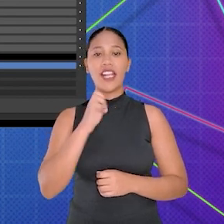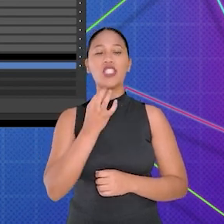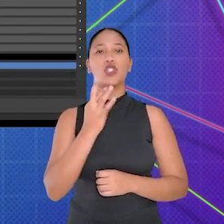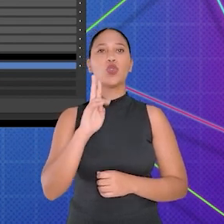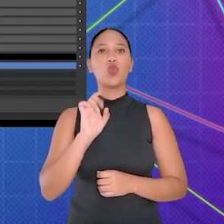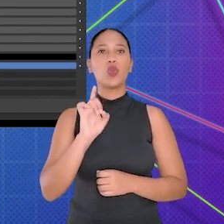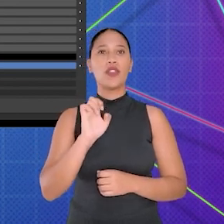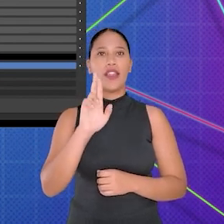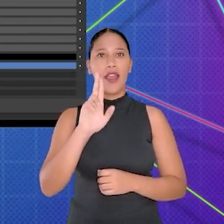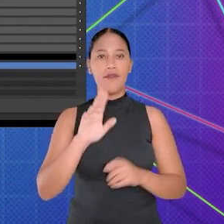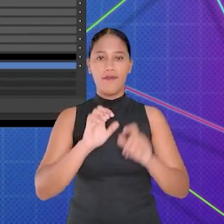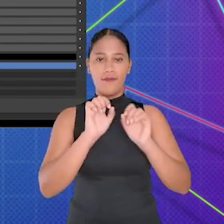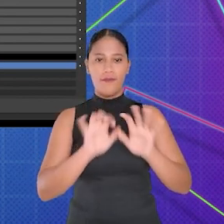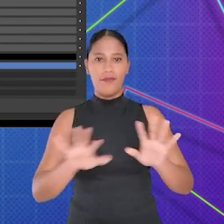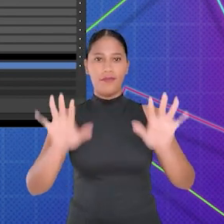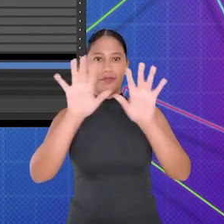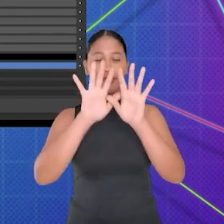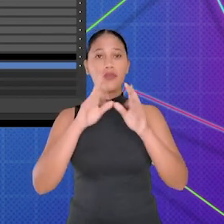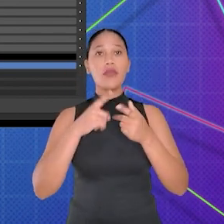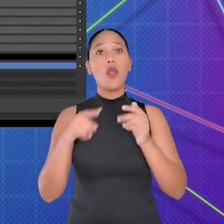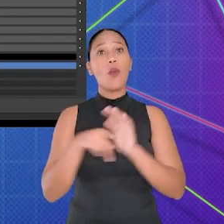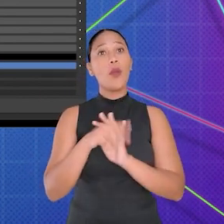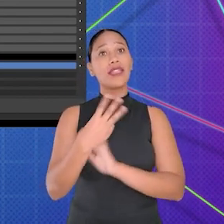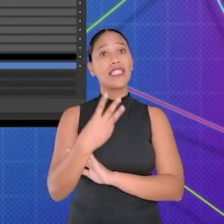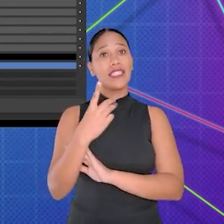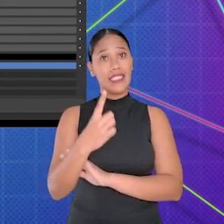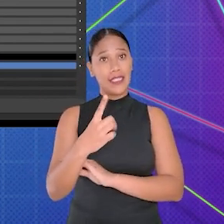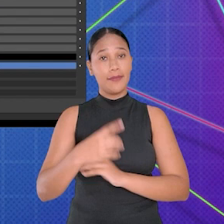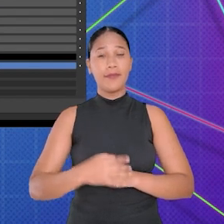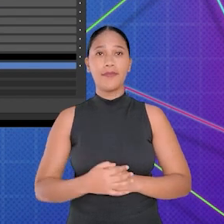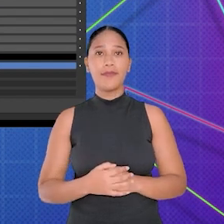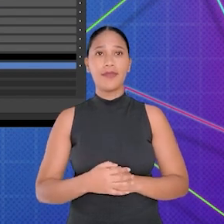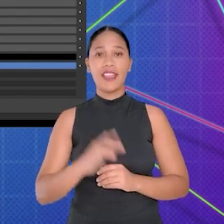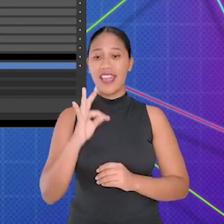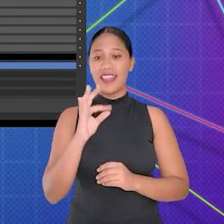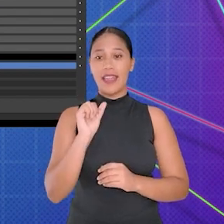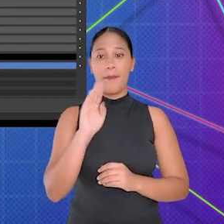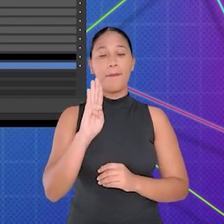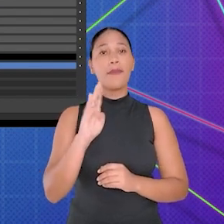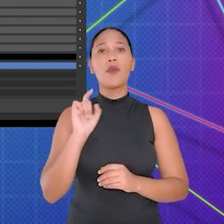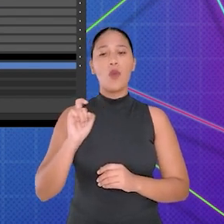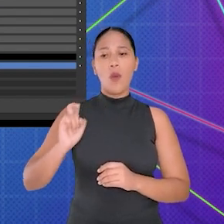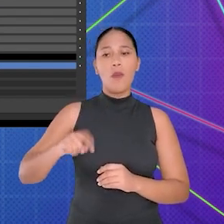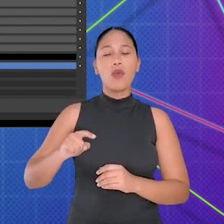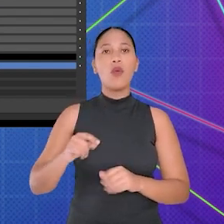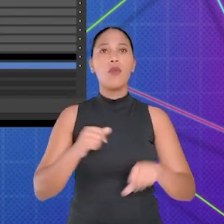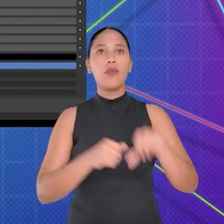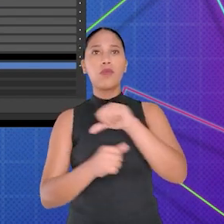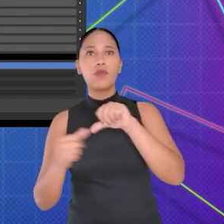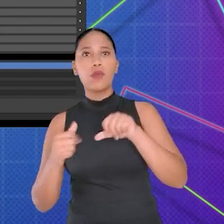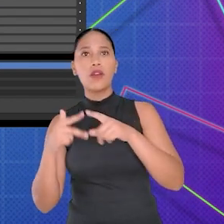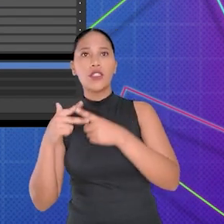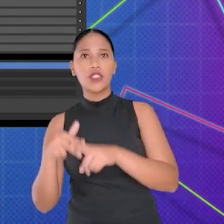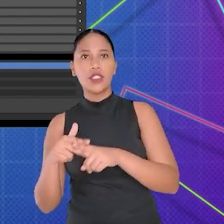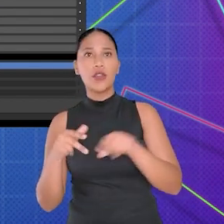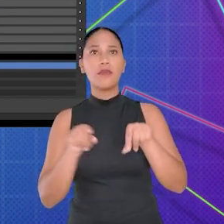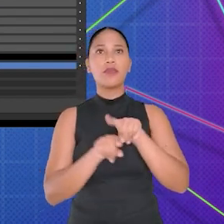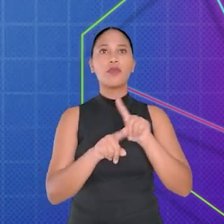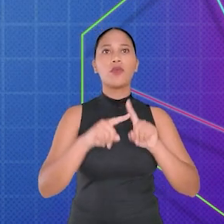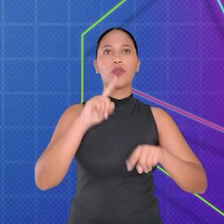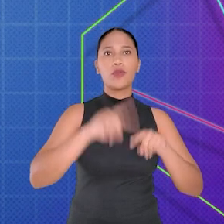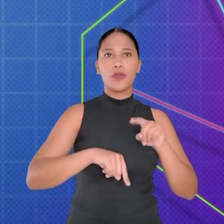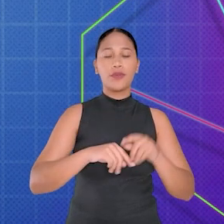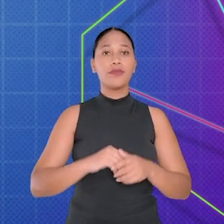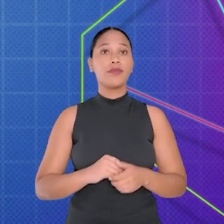extrudar faces, arestas ou vértices em modelo 3D. Tab, atalho para alternar entre o modo de edição e o modo